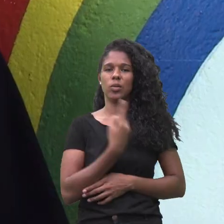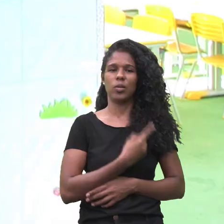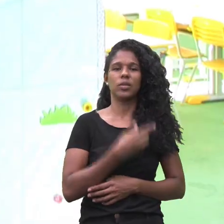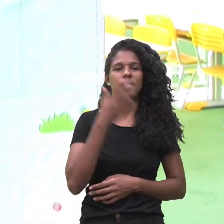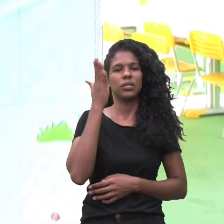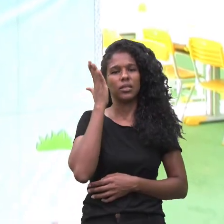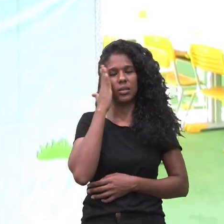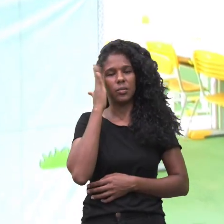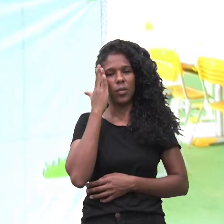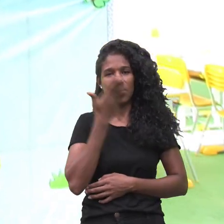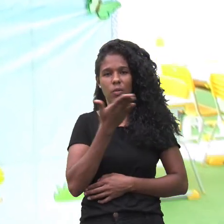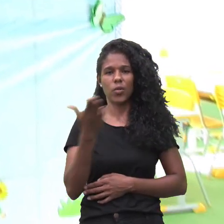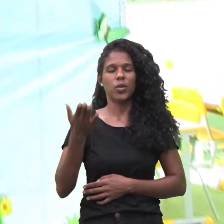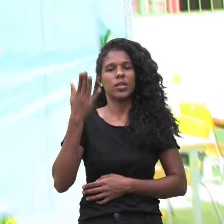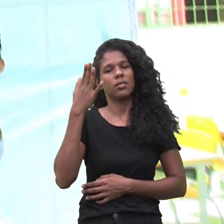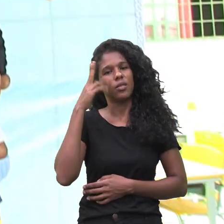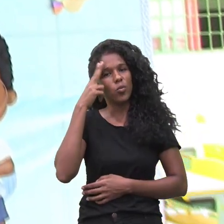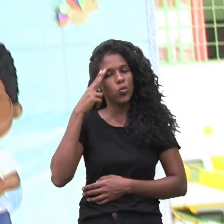instituição.